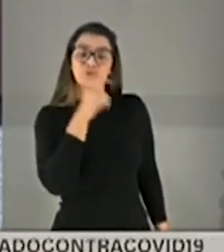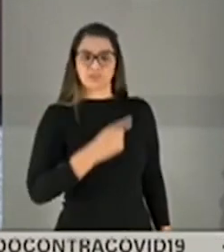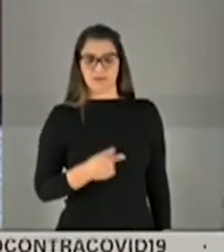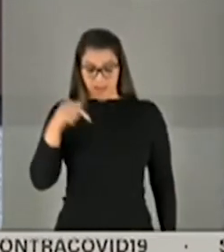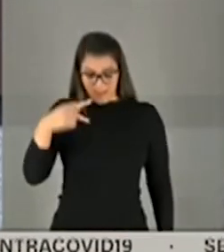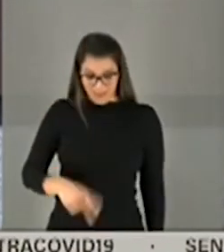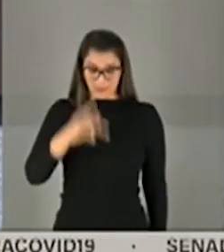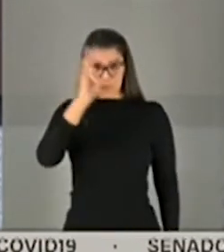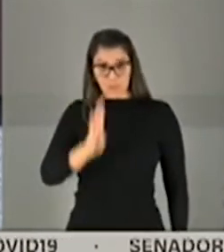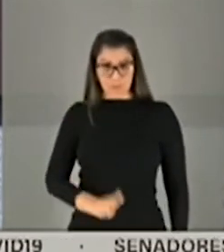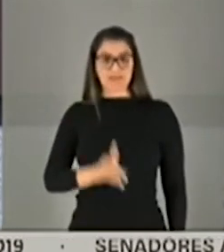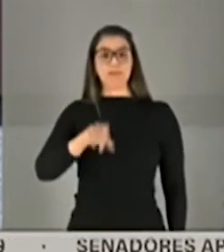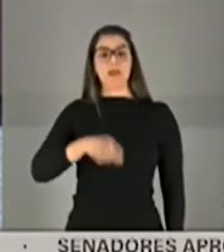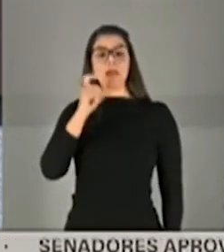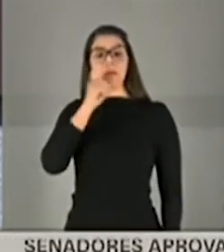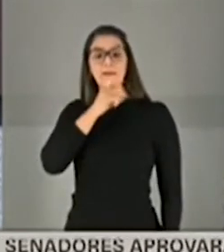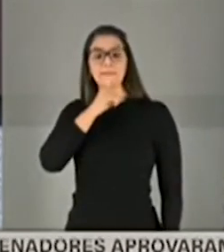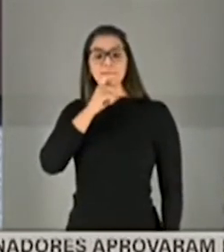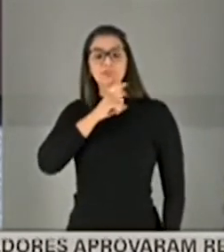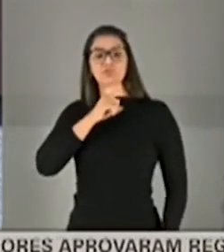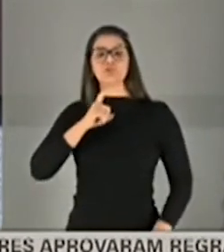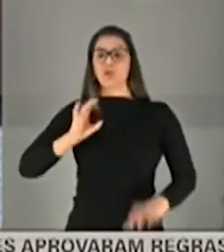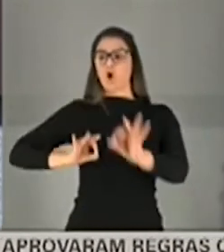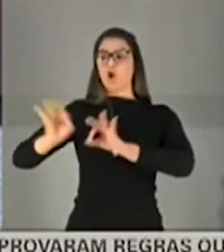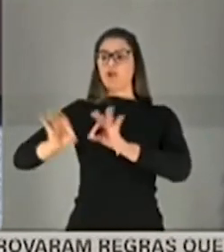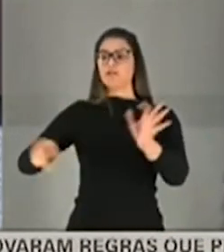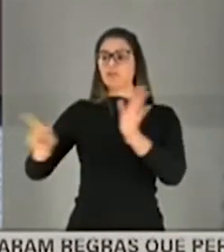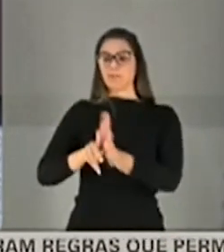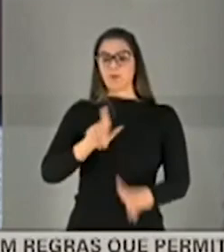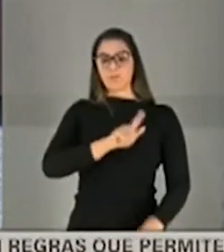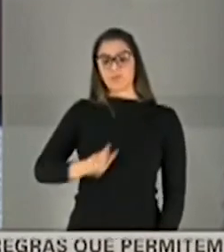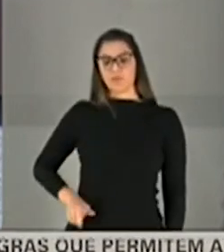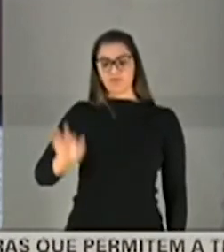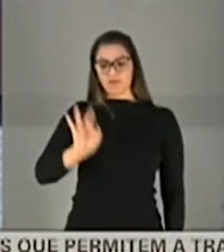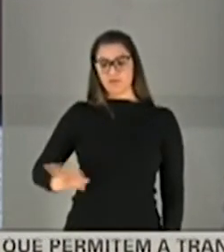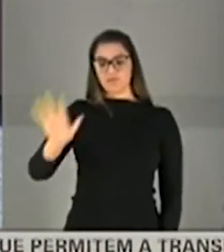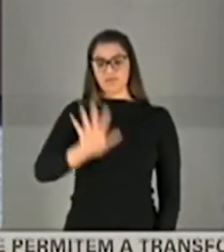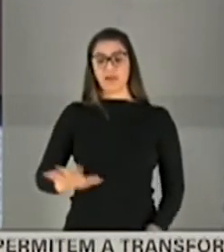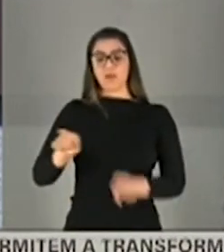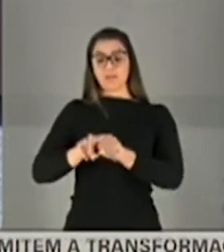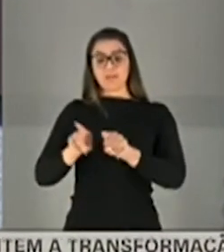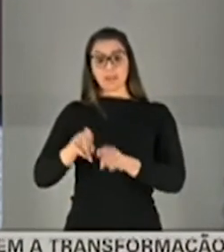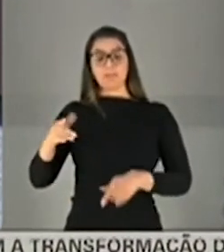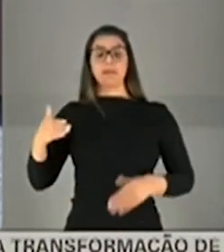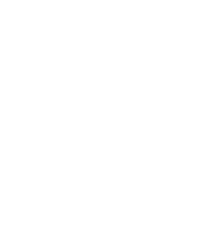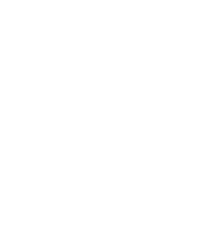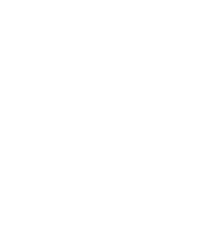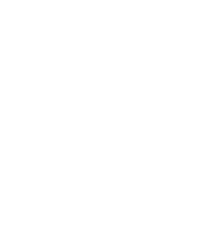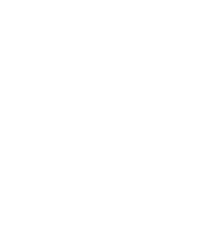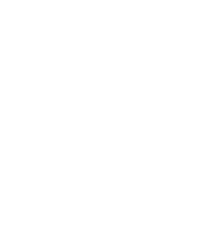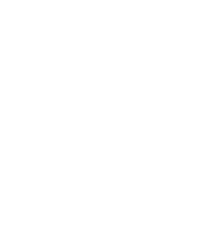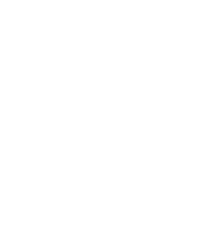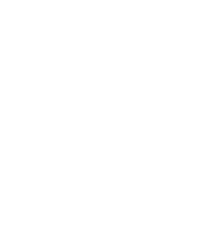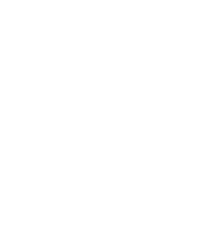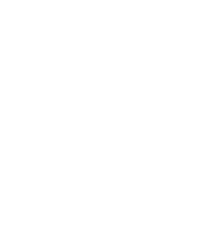mentira orquestrada pelo governo federal e pelo Ministério da Saúde. E essa mentira mata. O